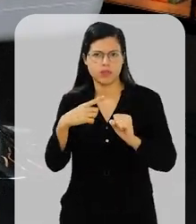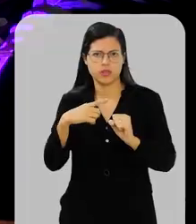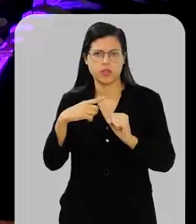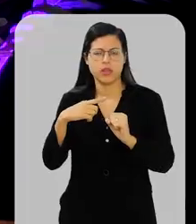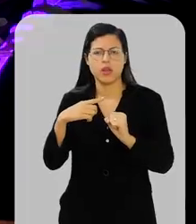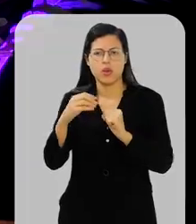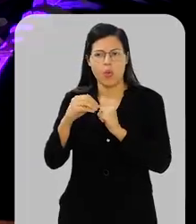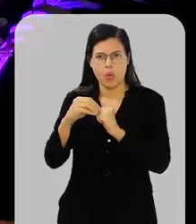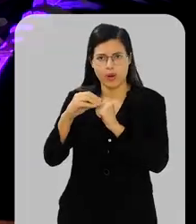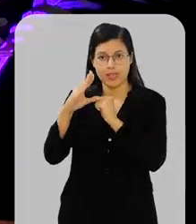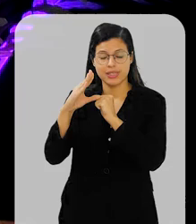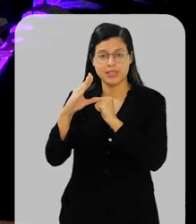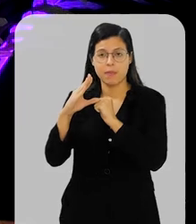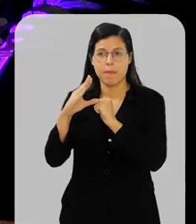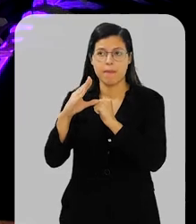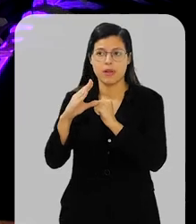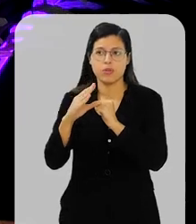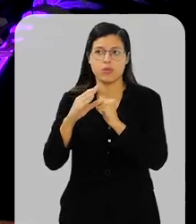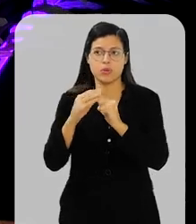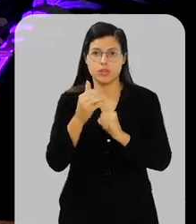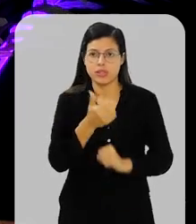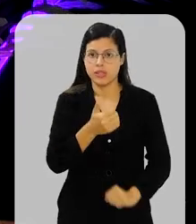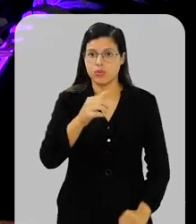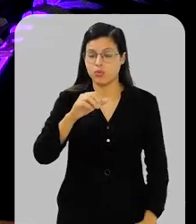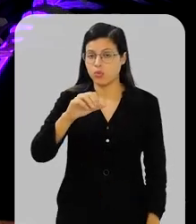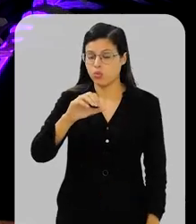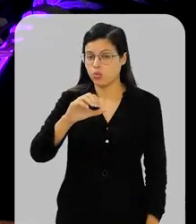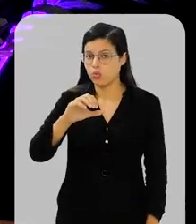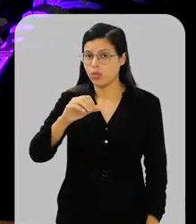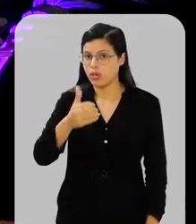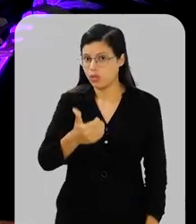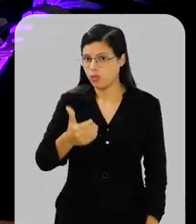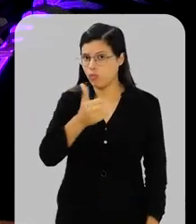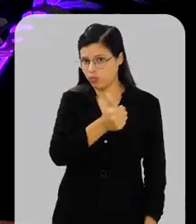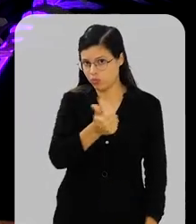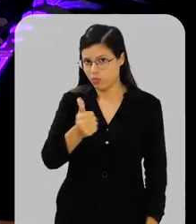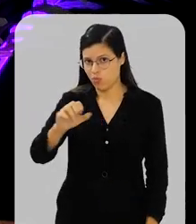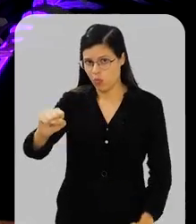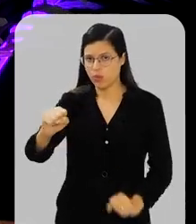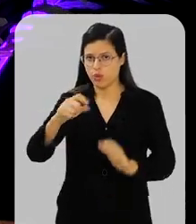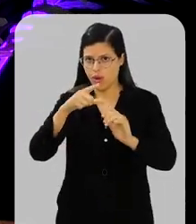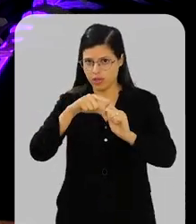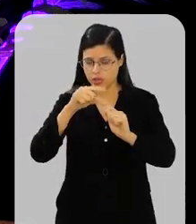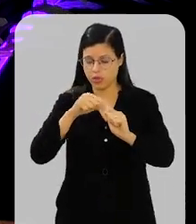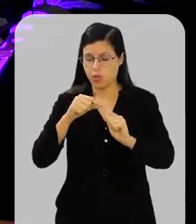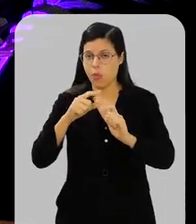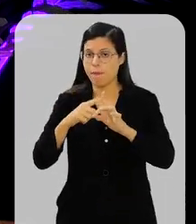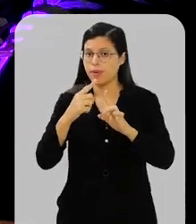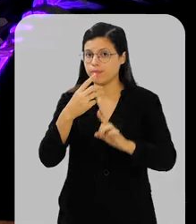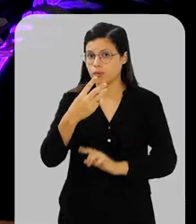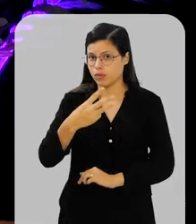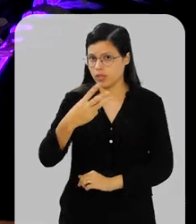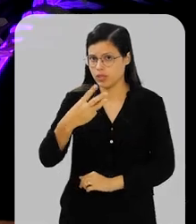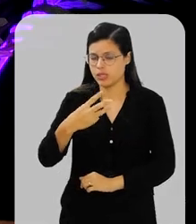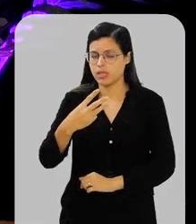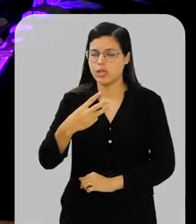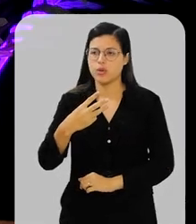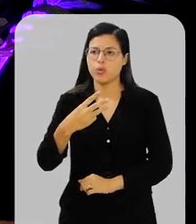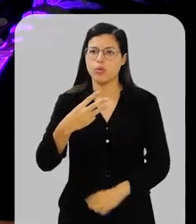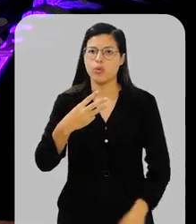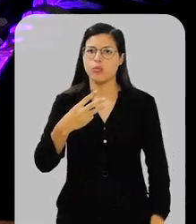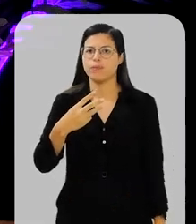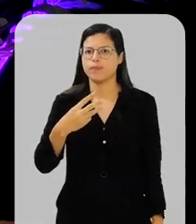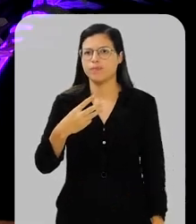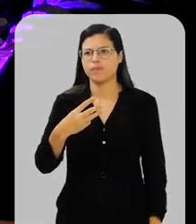ter exatamente conhecimento total dos 118 artigos que a lei determina. Mas no artigo 3º, realmente há